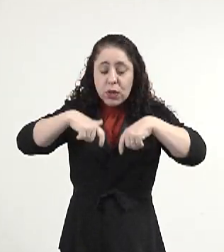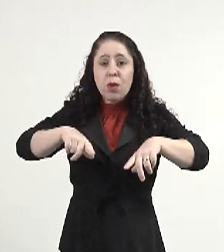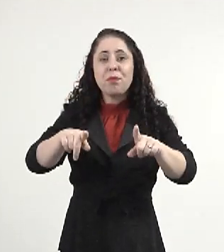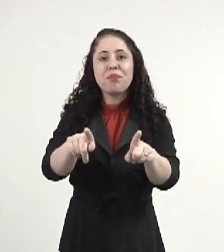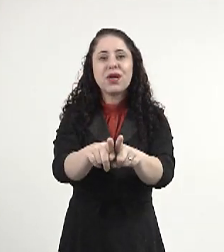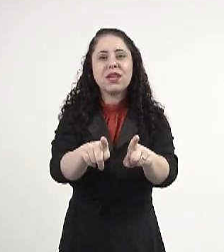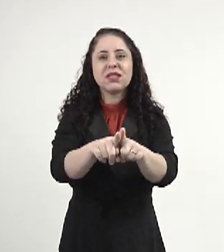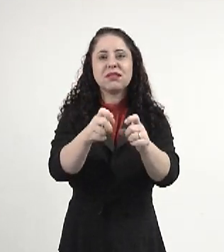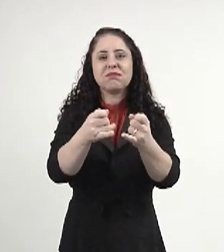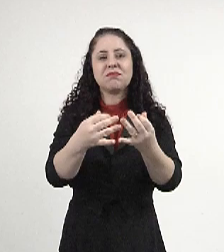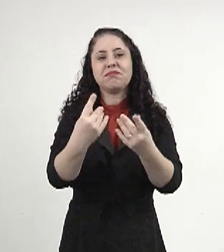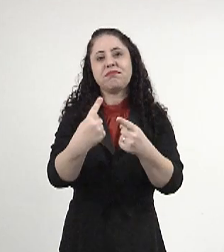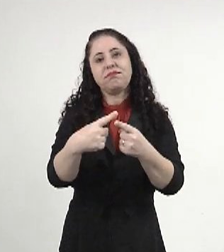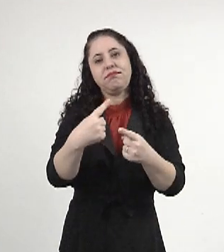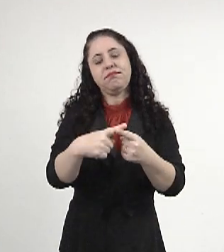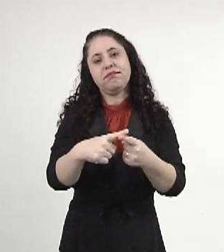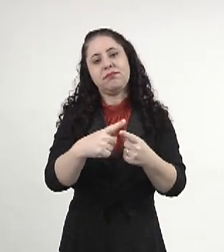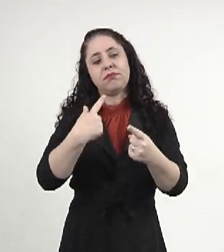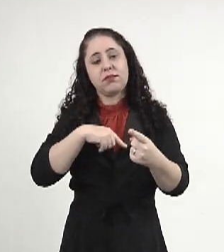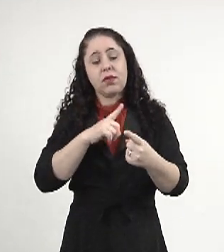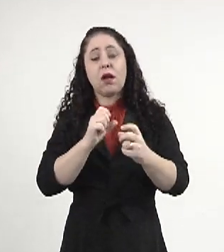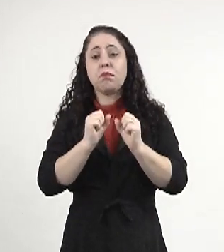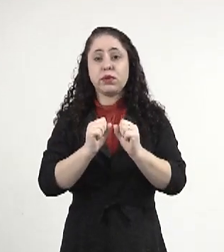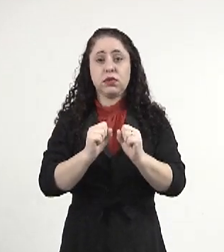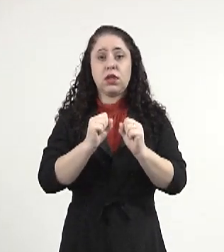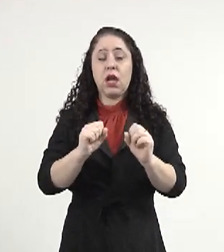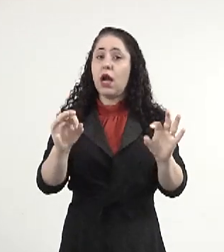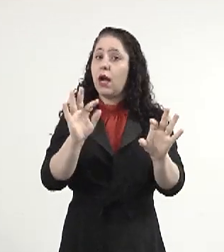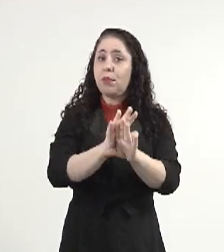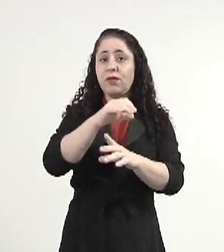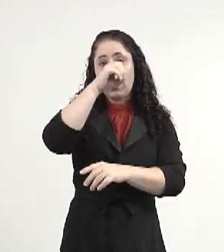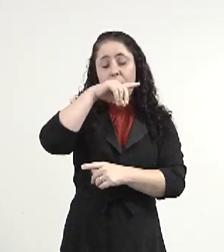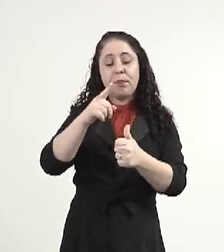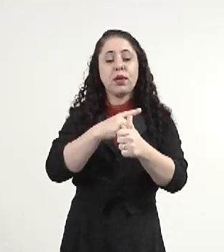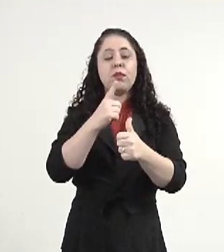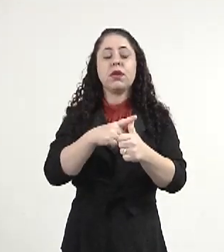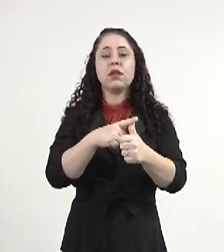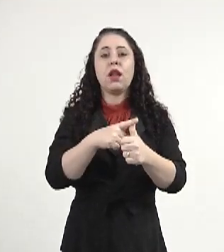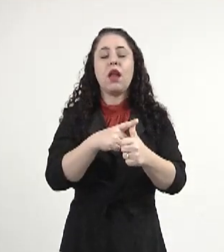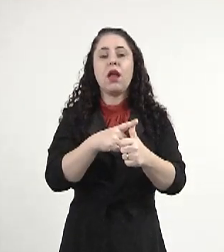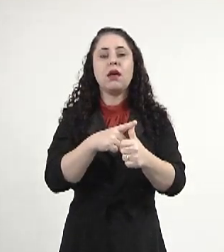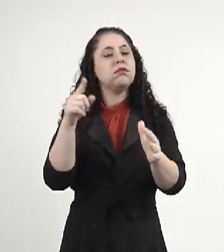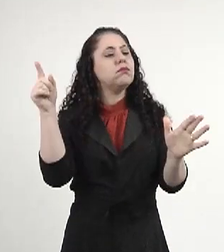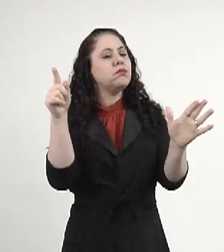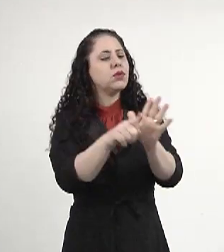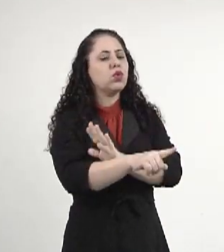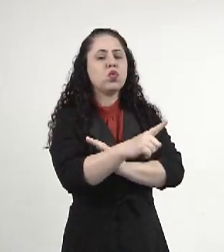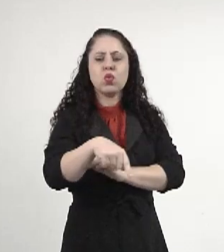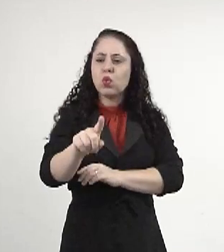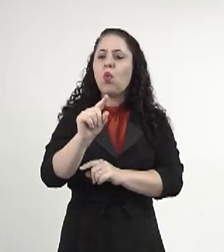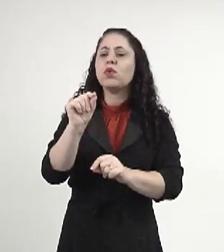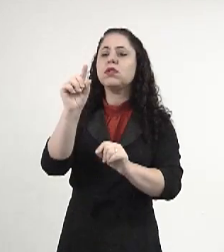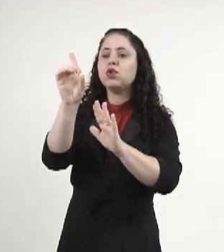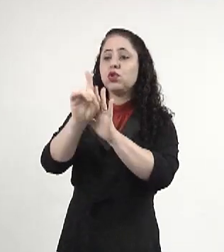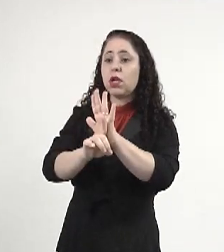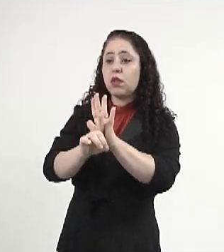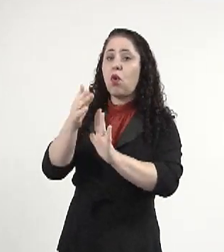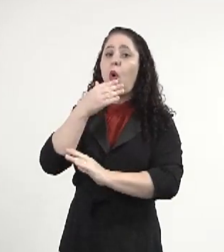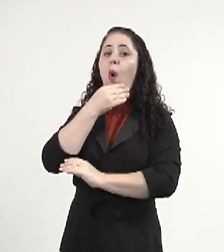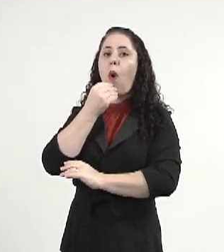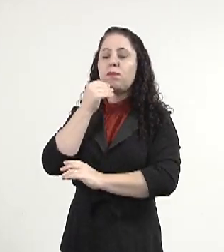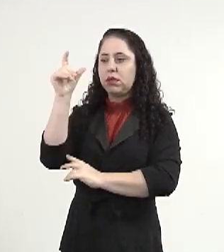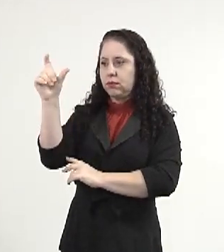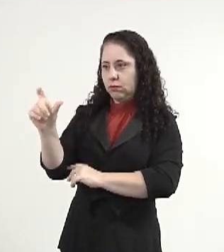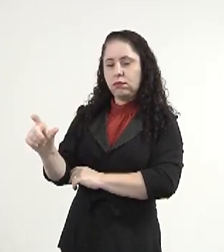isso ia acontecer, porque nós, para a gente poder combater a violência, a primeira coisa que nós temos que perguntar, o que dá o direito a um